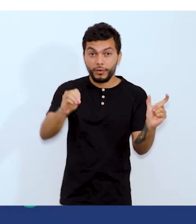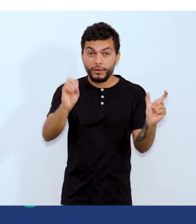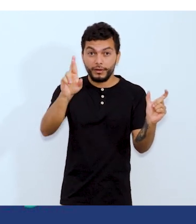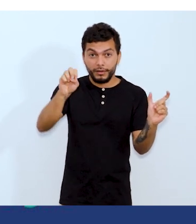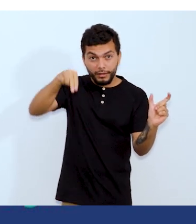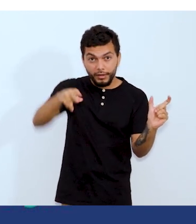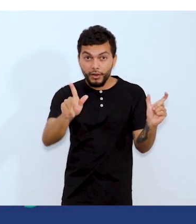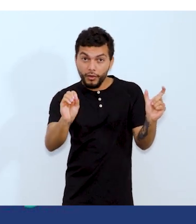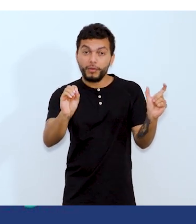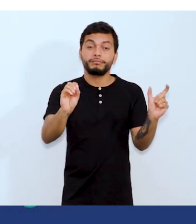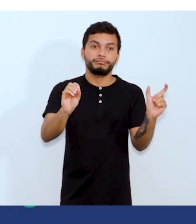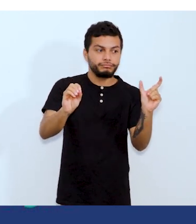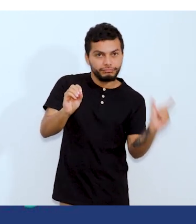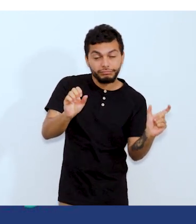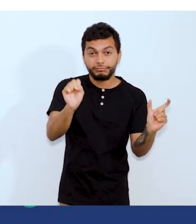morango,